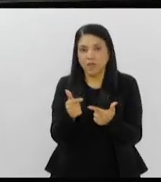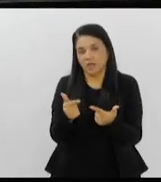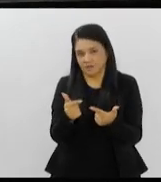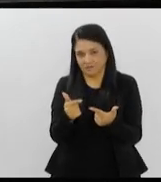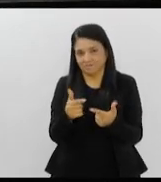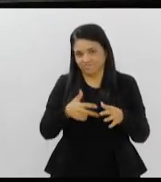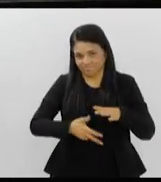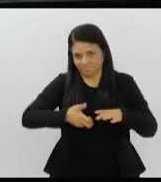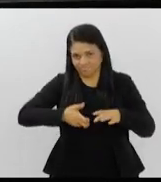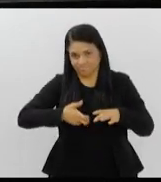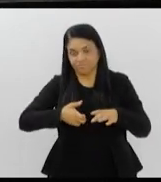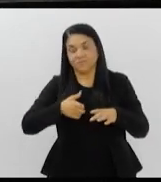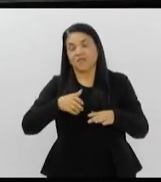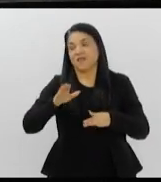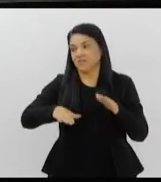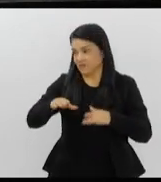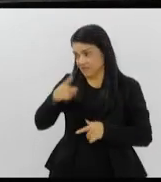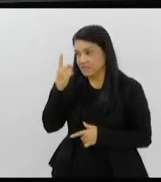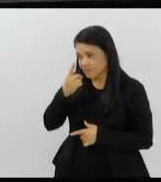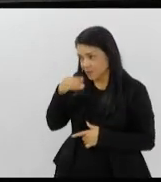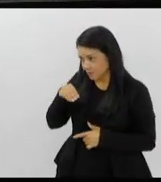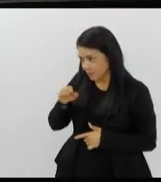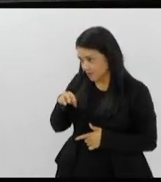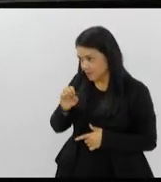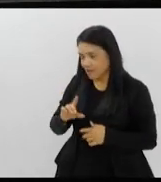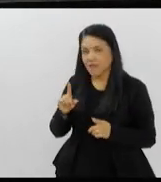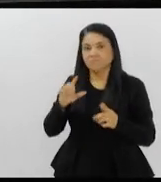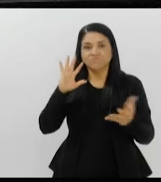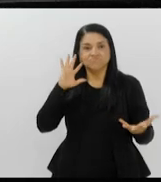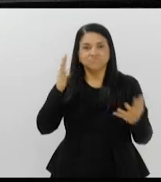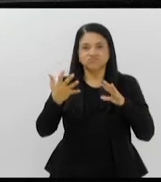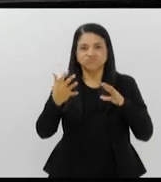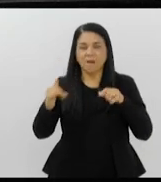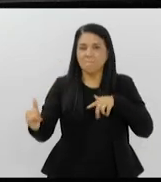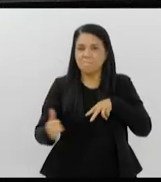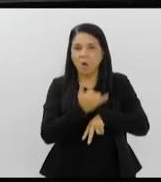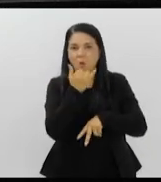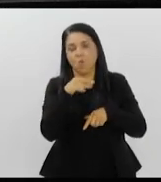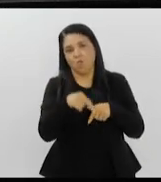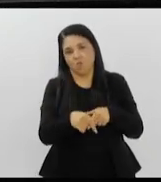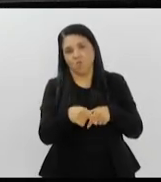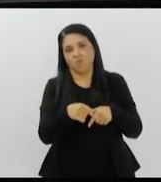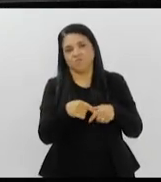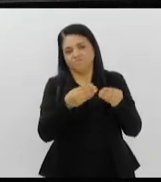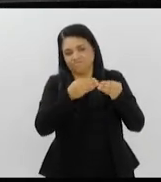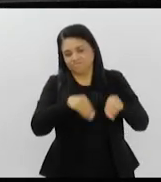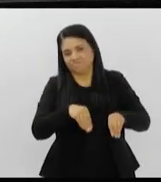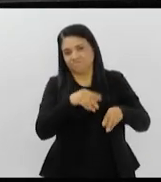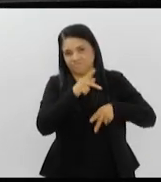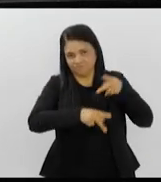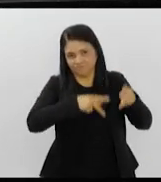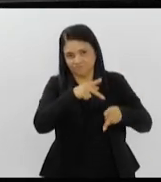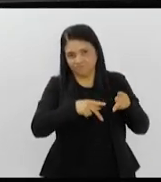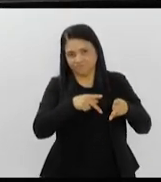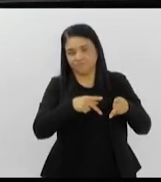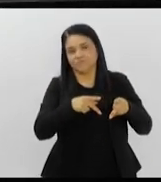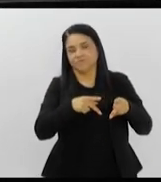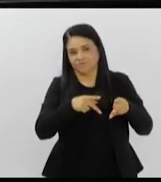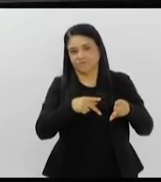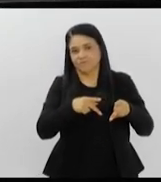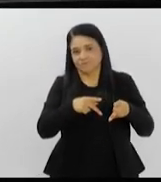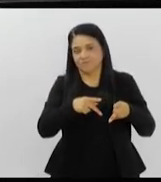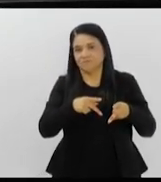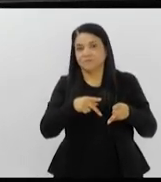vezes, deputado Carlos Mink, a diversos desastres que atingem majoritariamente as populações periféricas. Então,